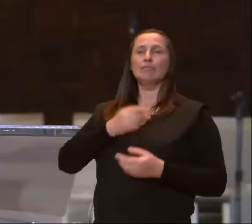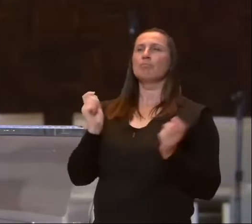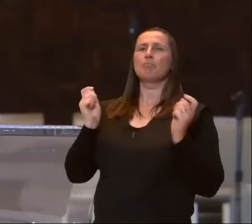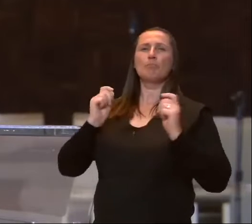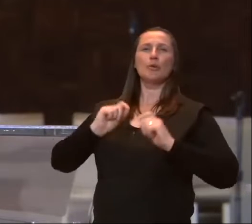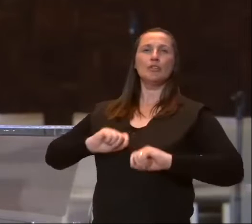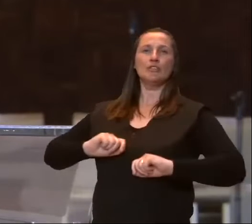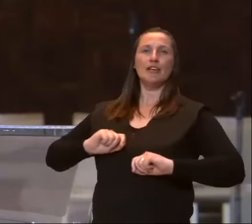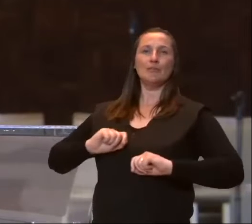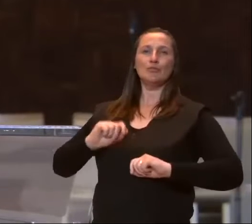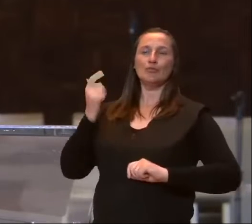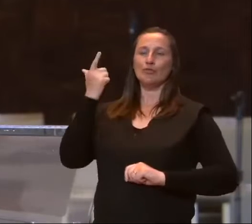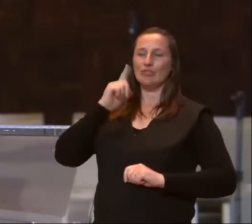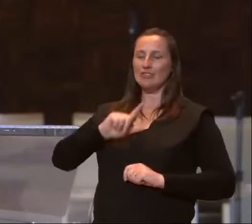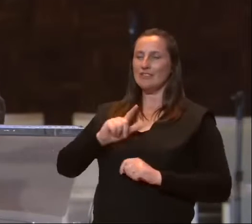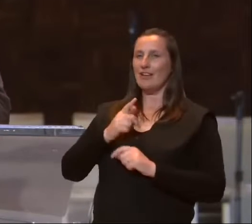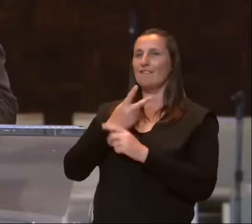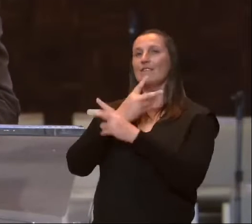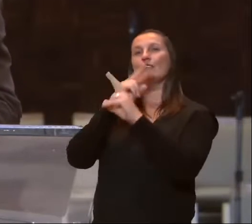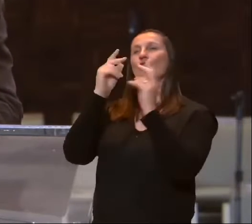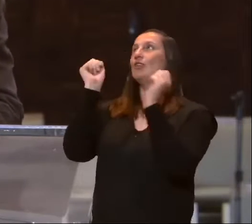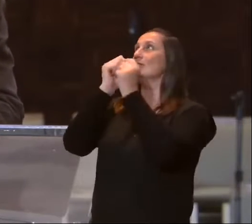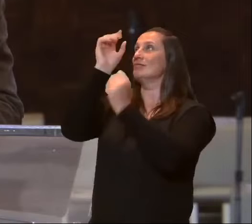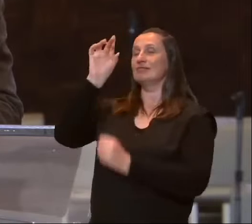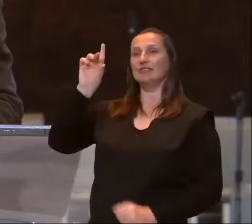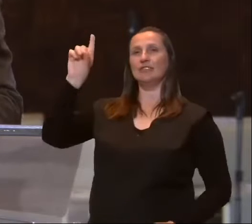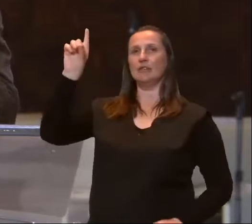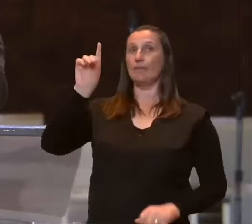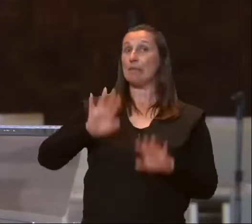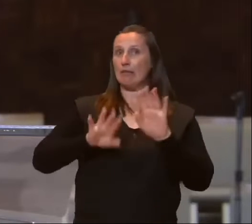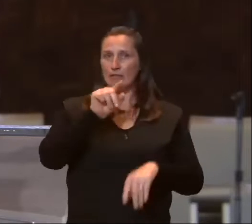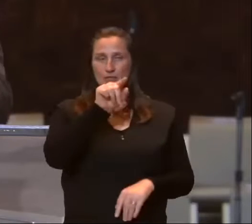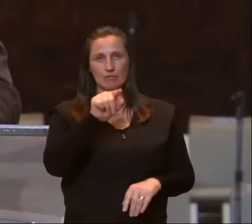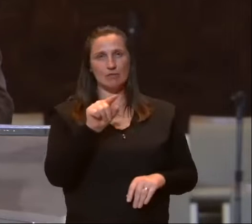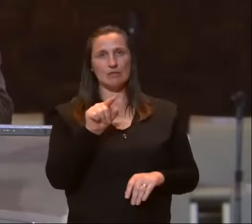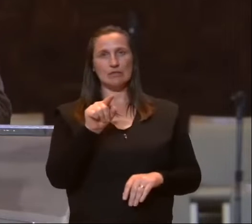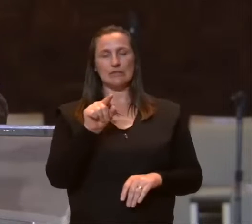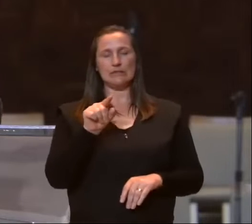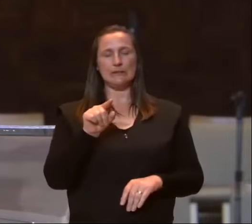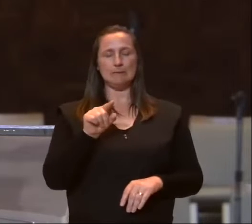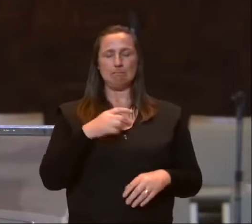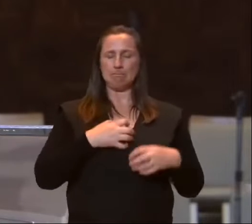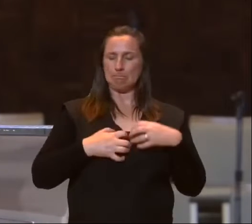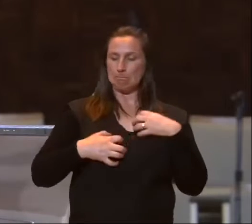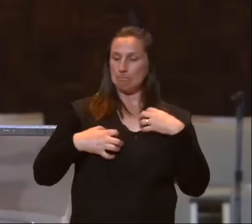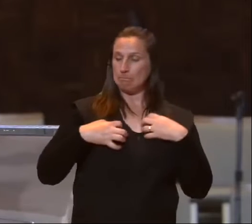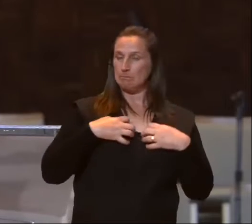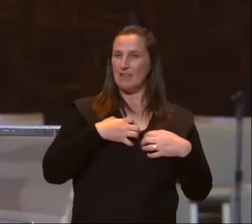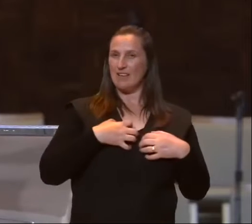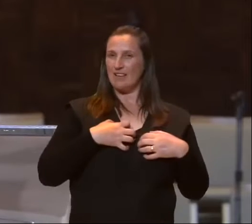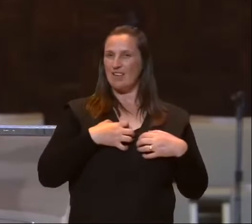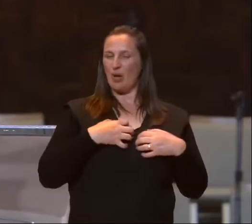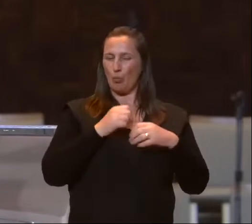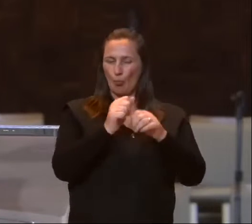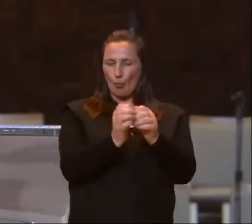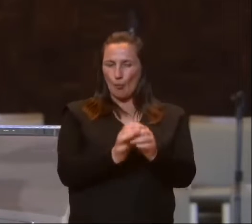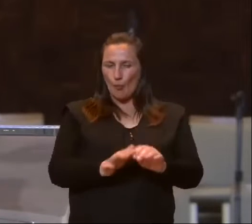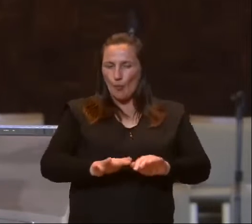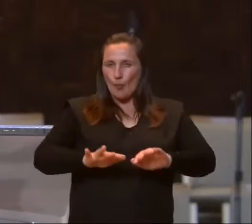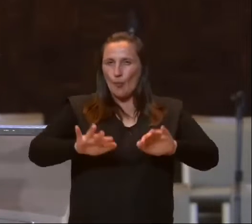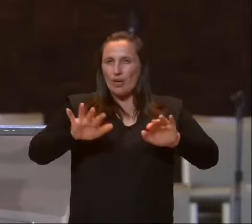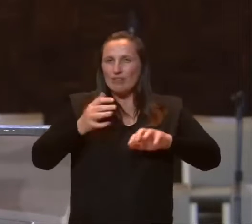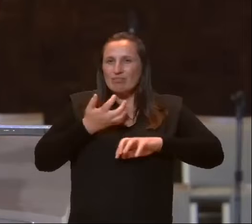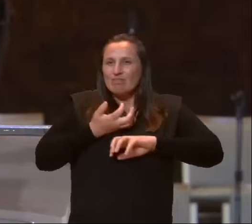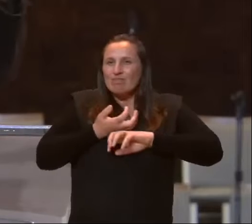podemos alcançar a vitória em Deus. E talvez você chegou aqui passando por vales. E hoje eu queria, em nome